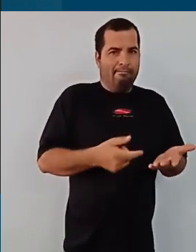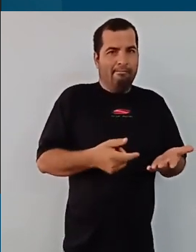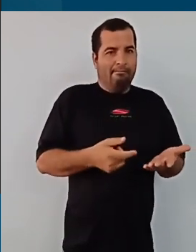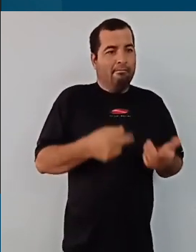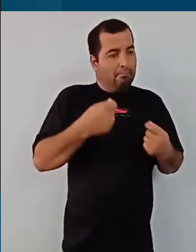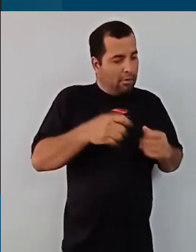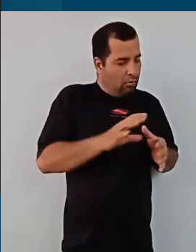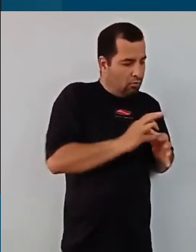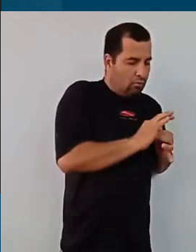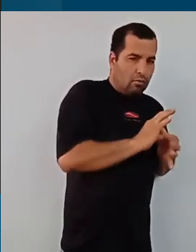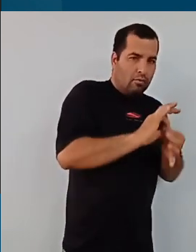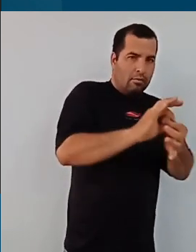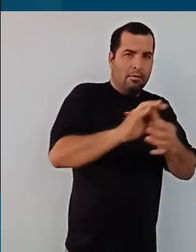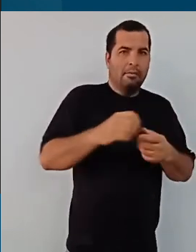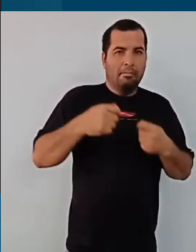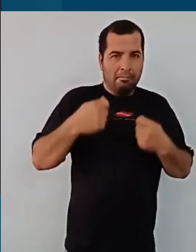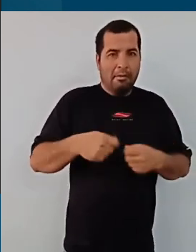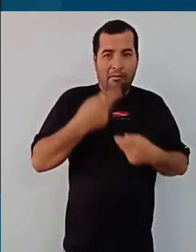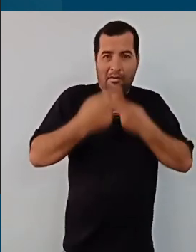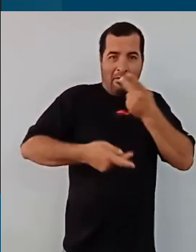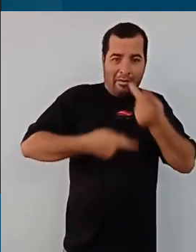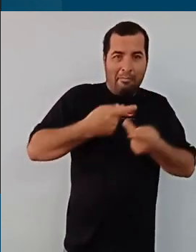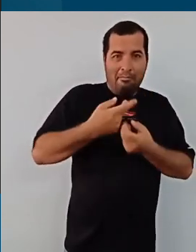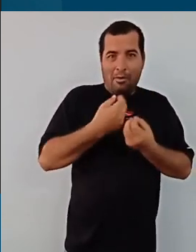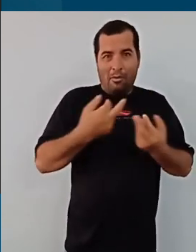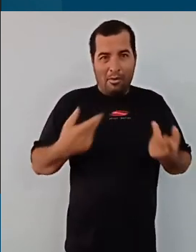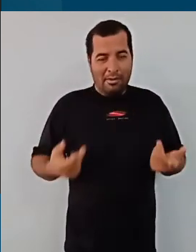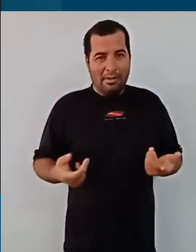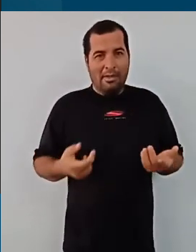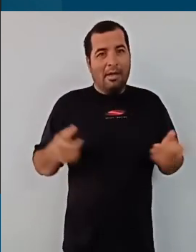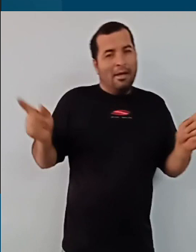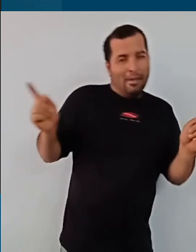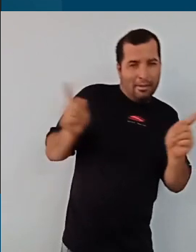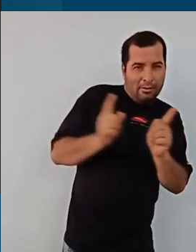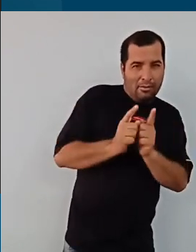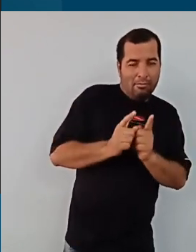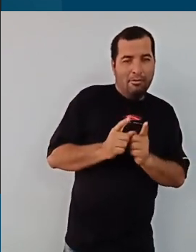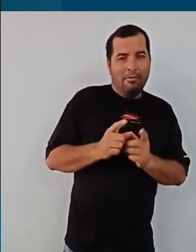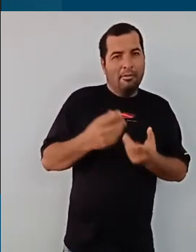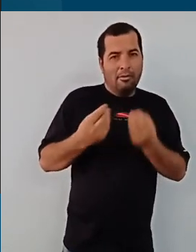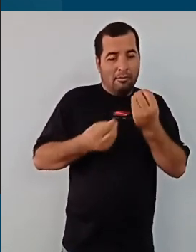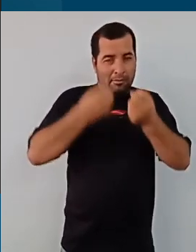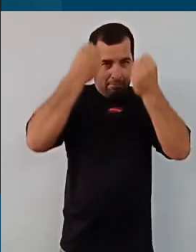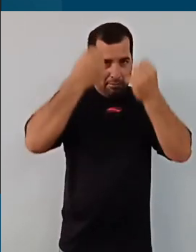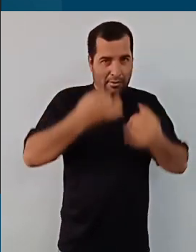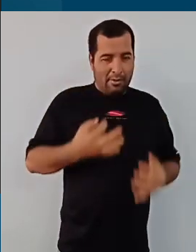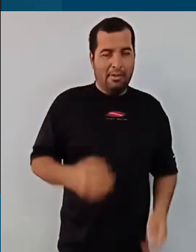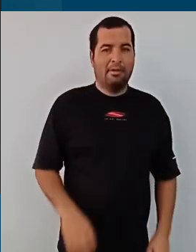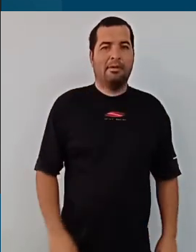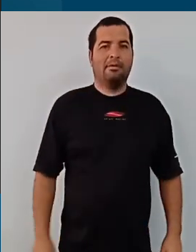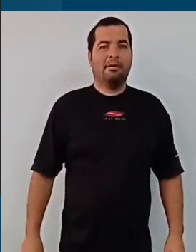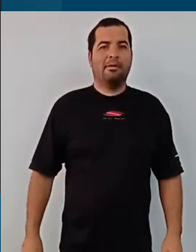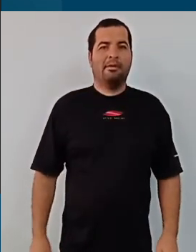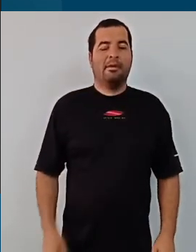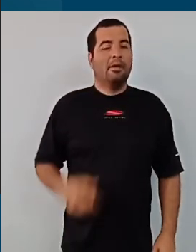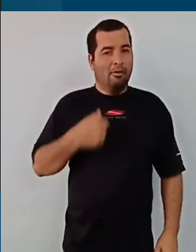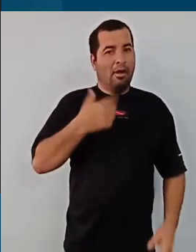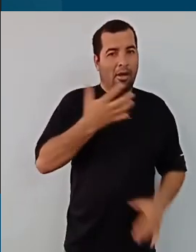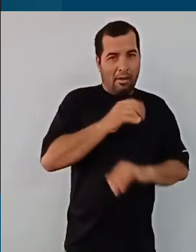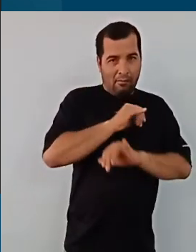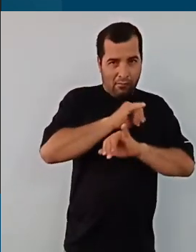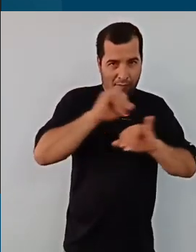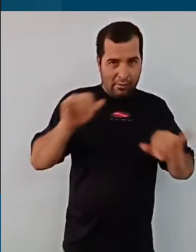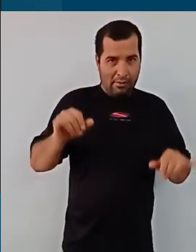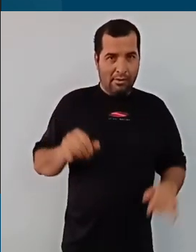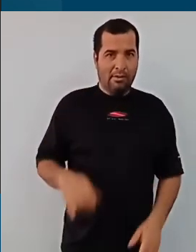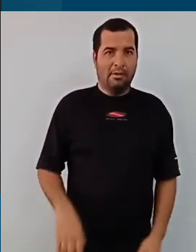Muito bem, falei um monte, disse um monte de coisa, mas recuperando pelo menos a lógica do que eu queria dizer. Eu queria dizer que